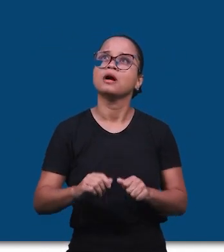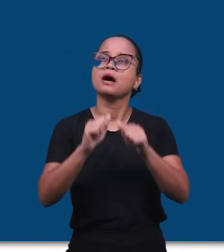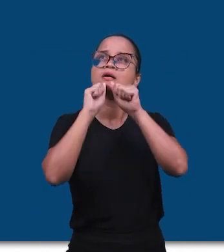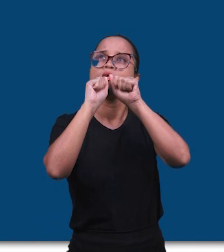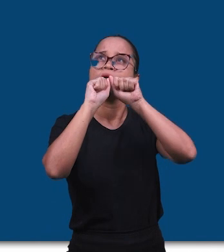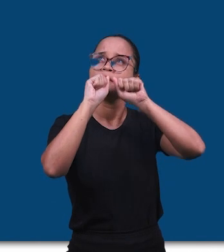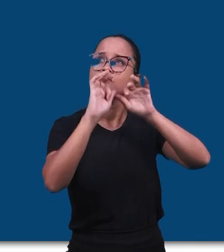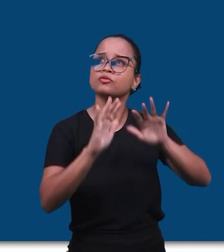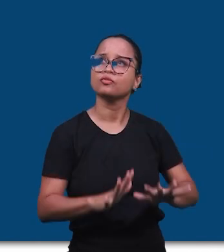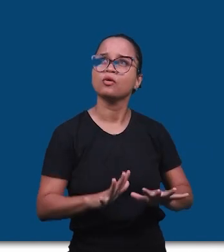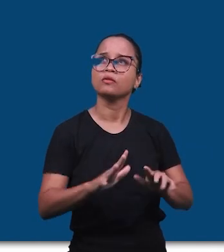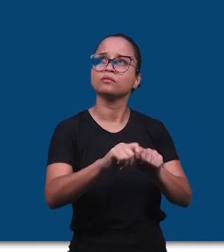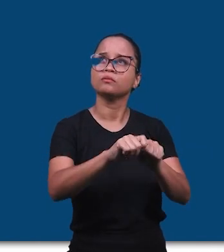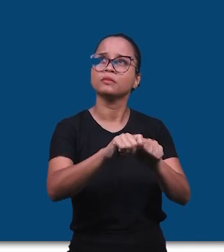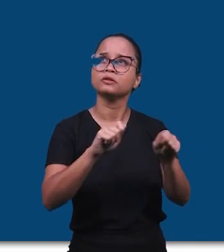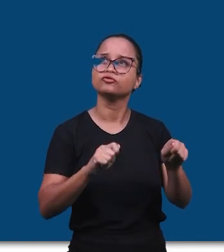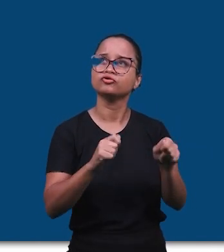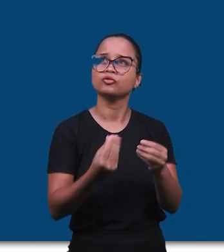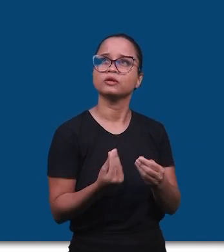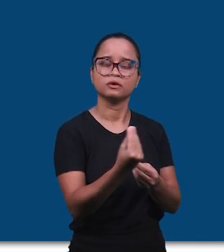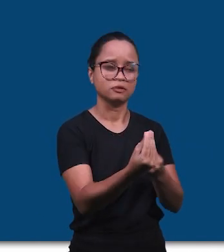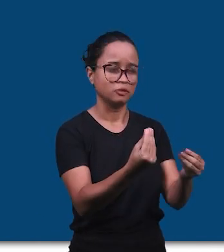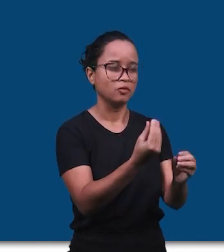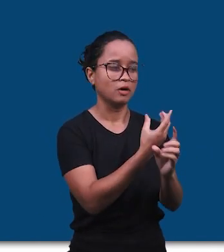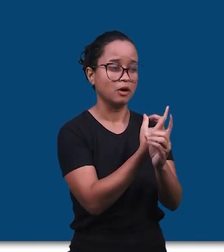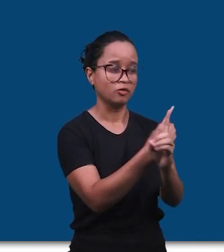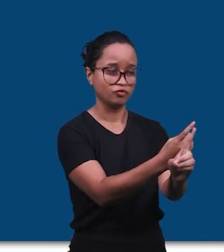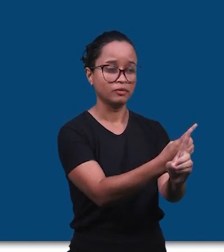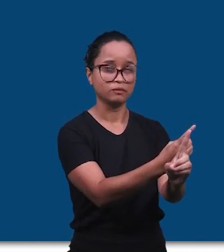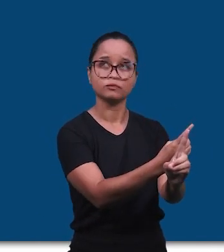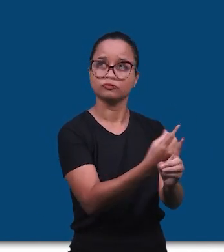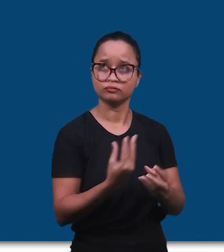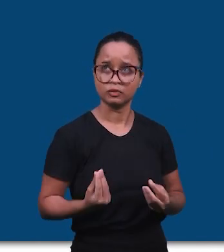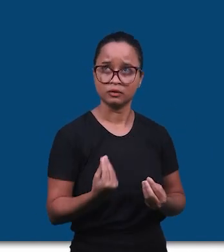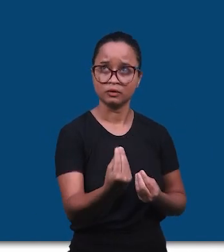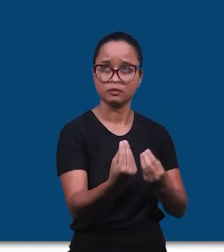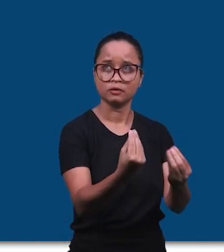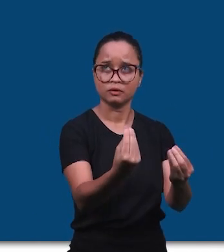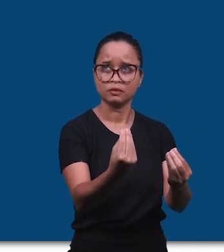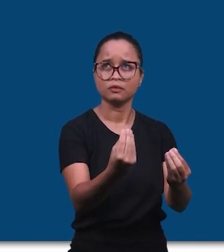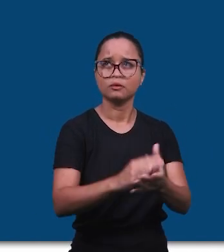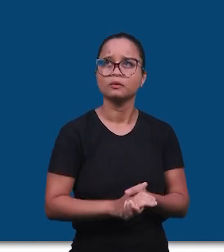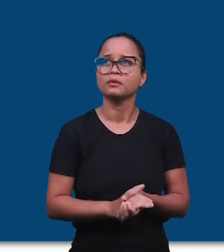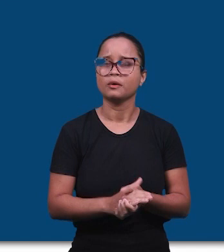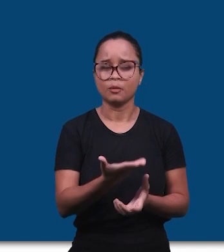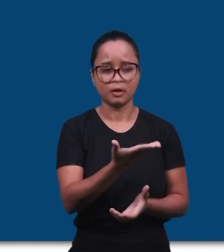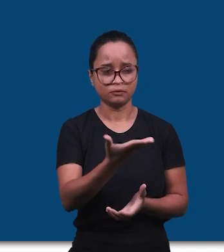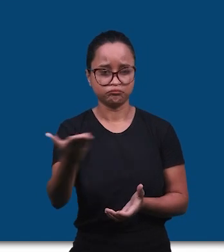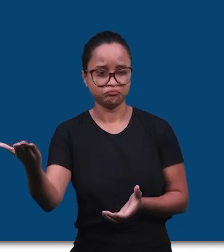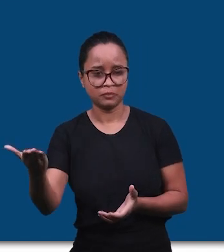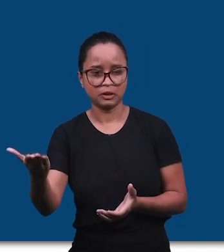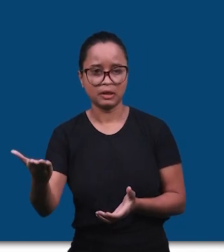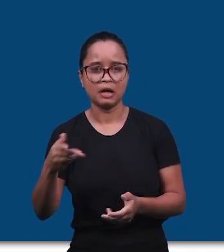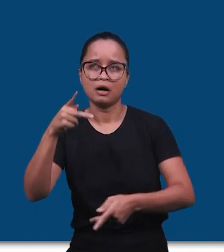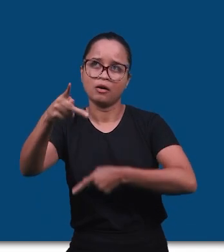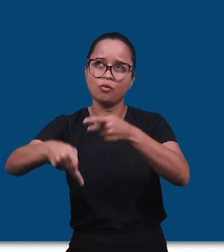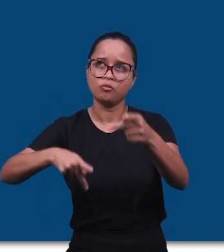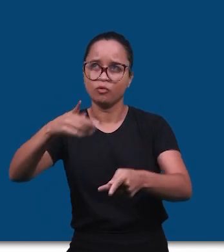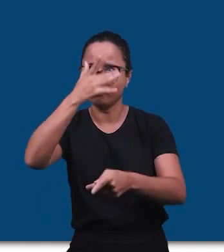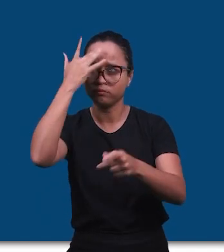e partiu-os, e deu-os aos seus discípulos para os porem diante da